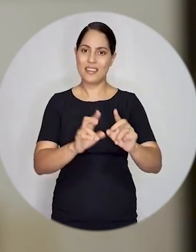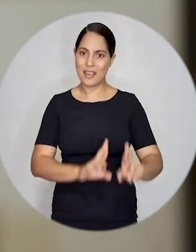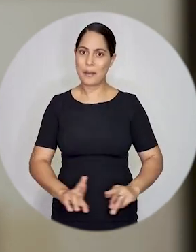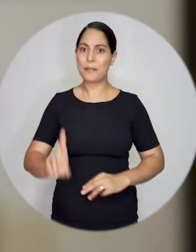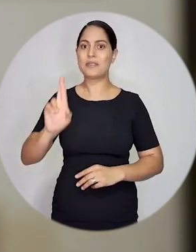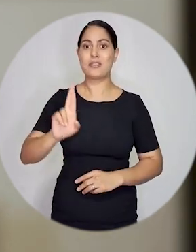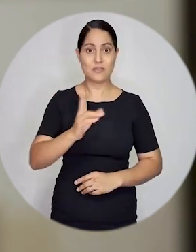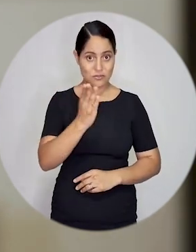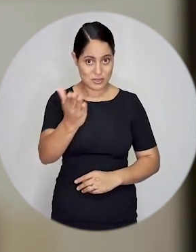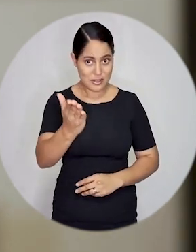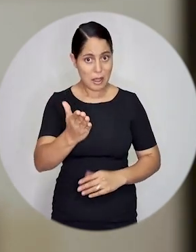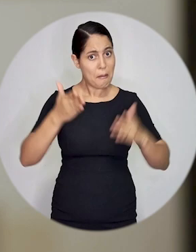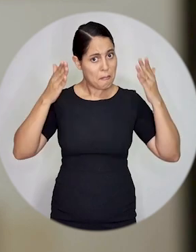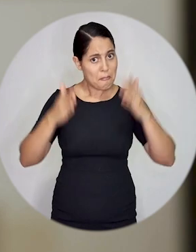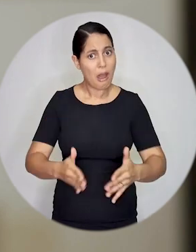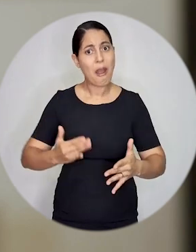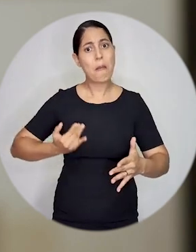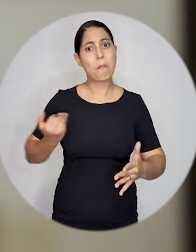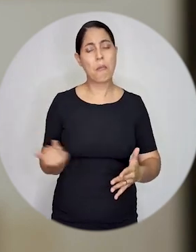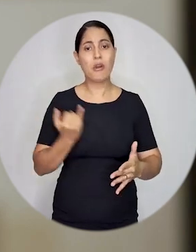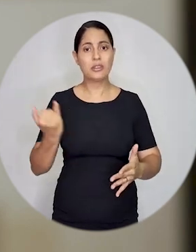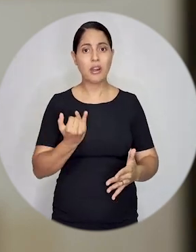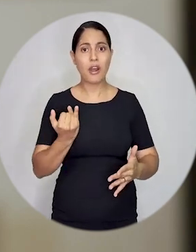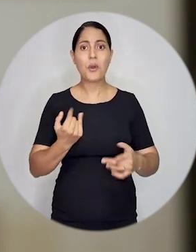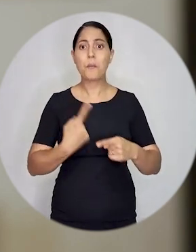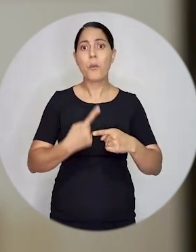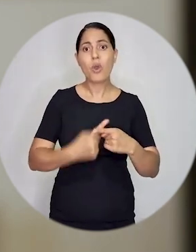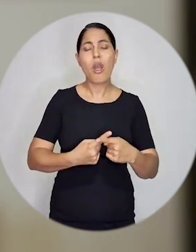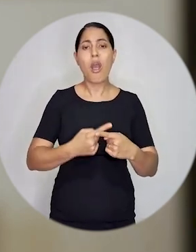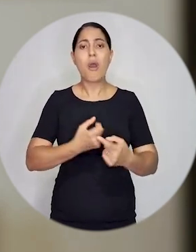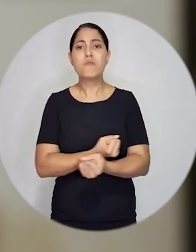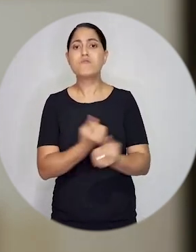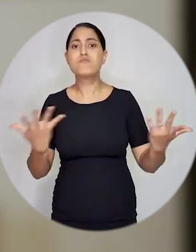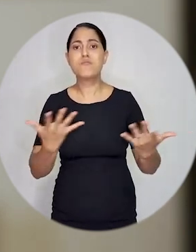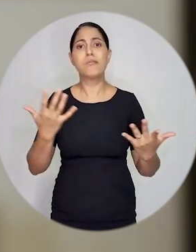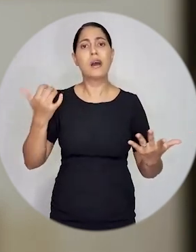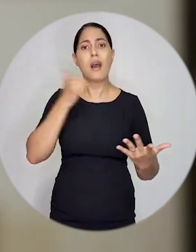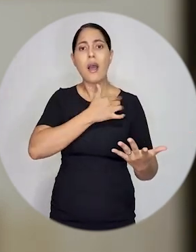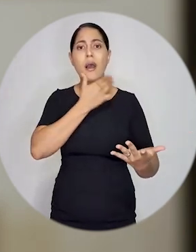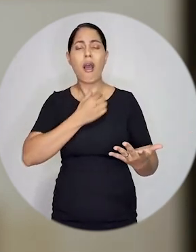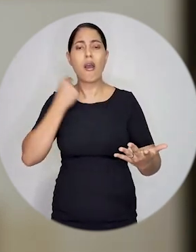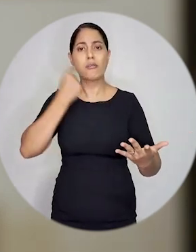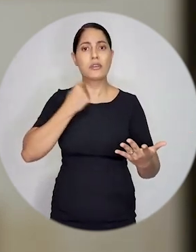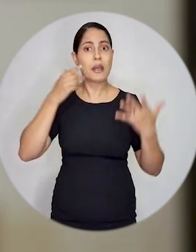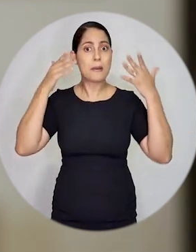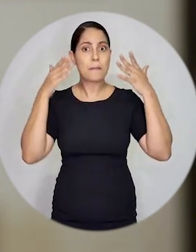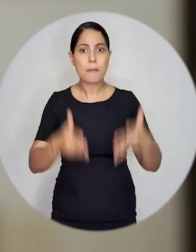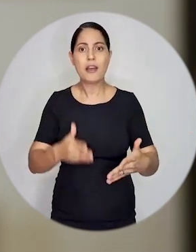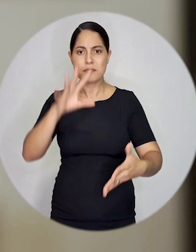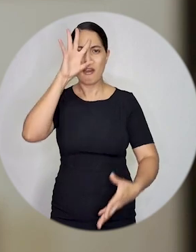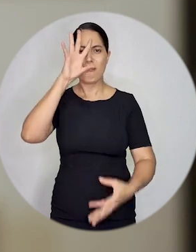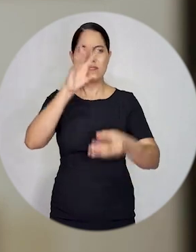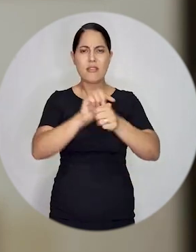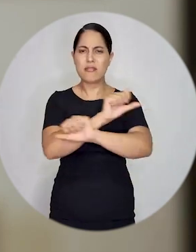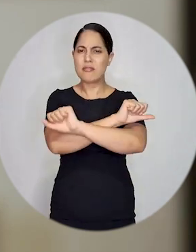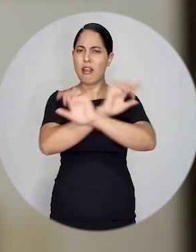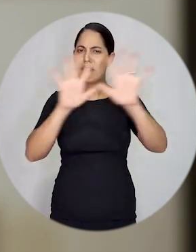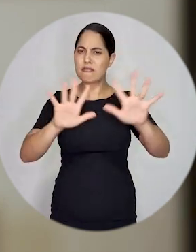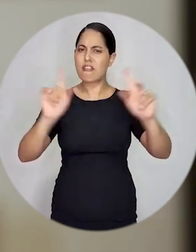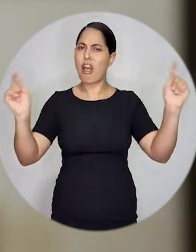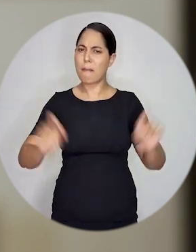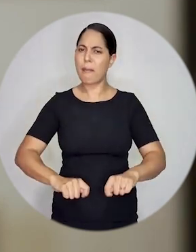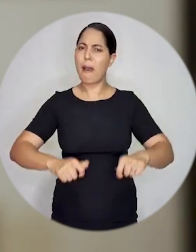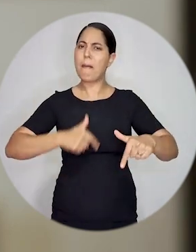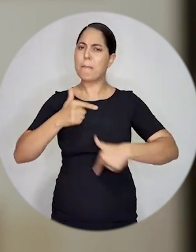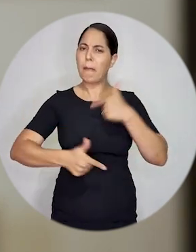Sua participação ela é essencial. Quanto mais a advocacia participar do projeto, melhor poderemos compreender e entender